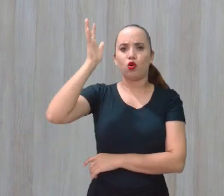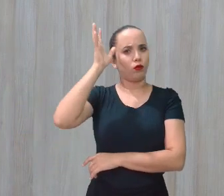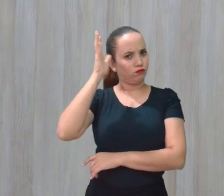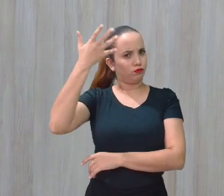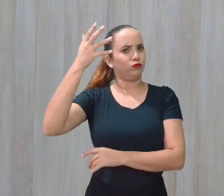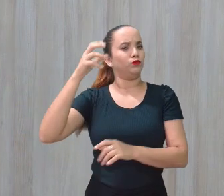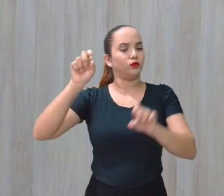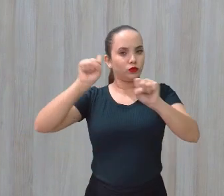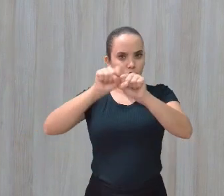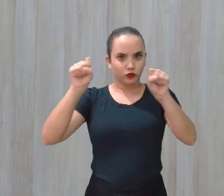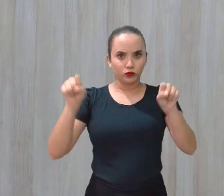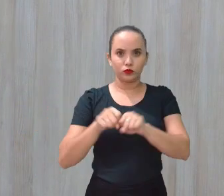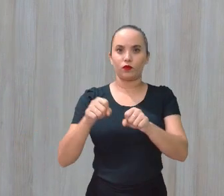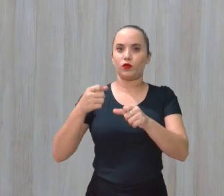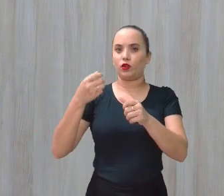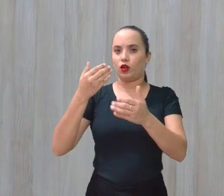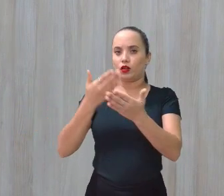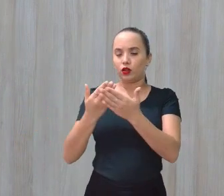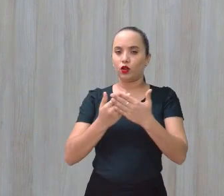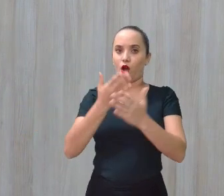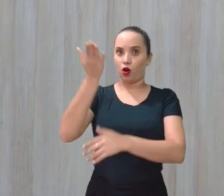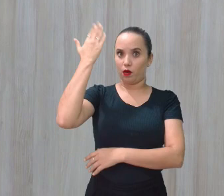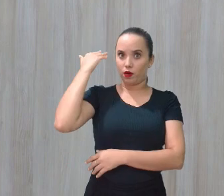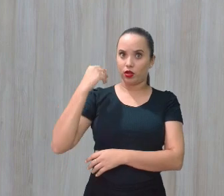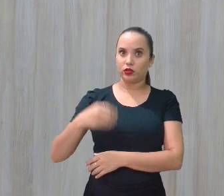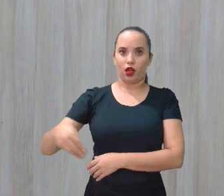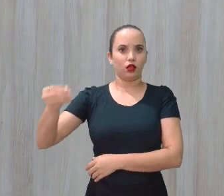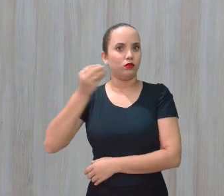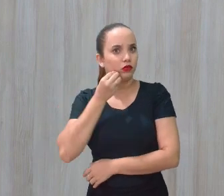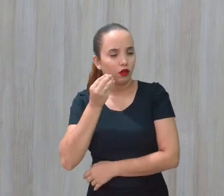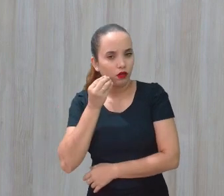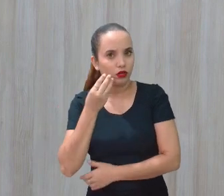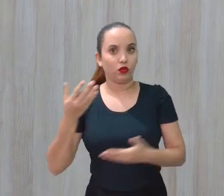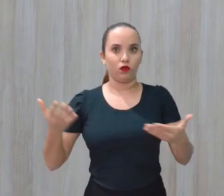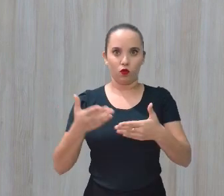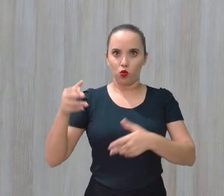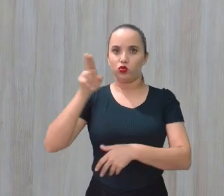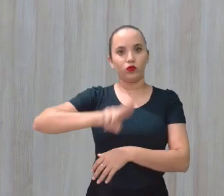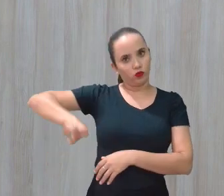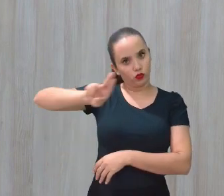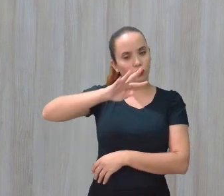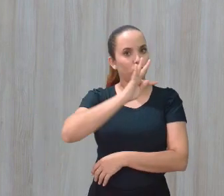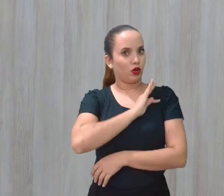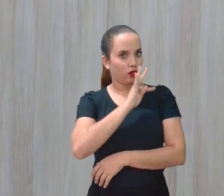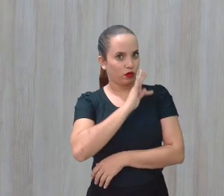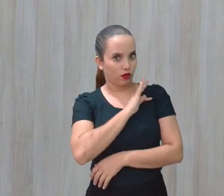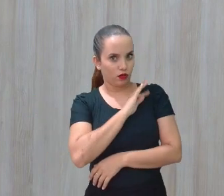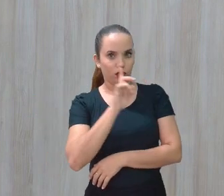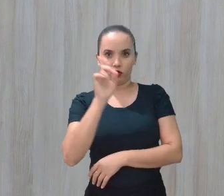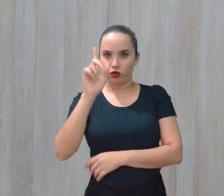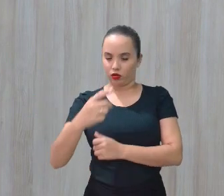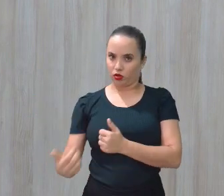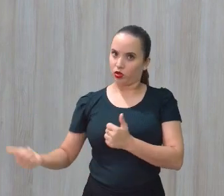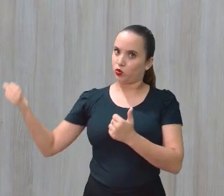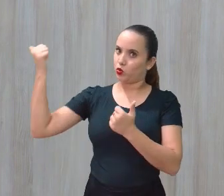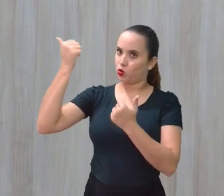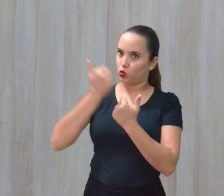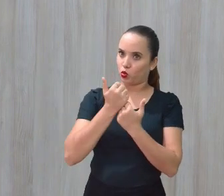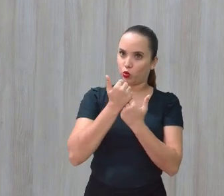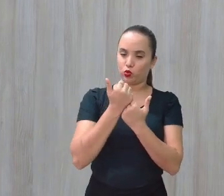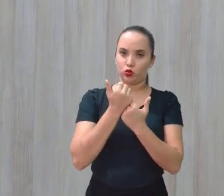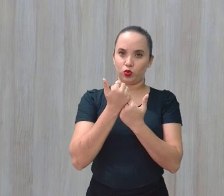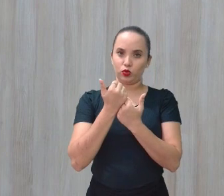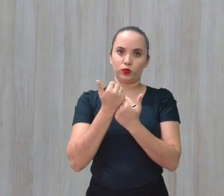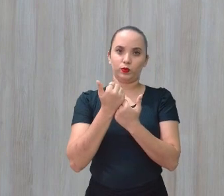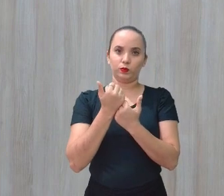na aula passada por tentativa. Hoje a gente vai resolver usando a técnica. Lembra que é o método da substituição. O método